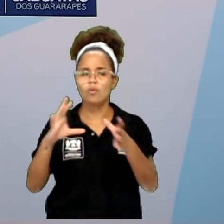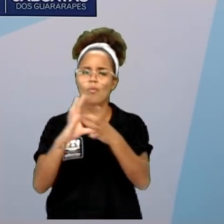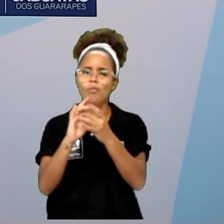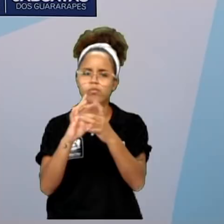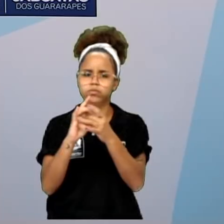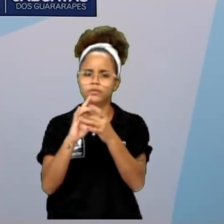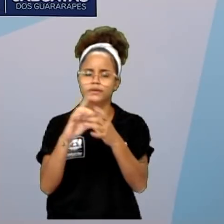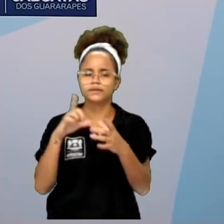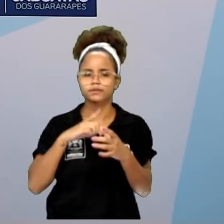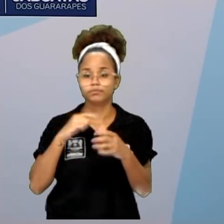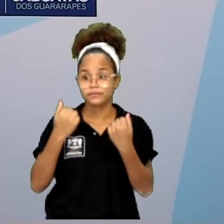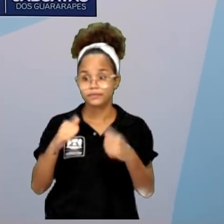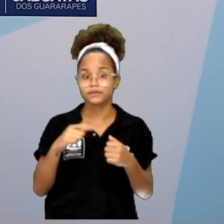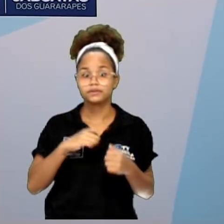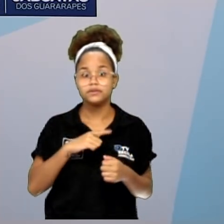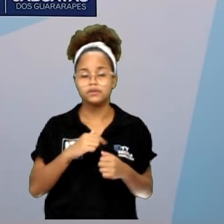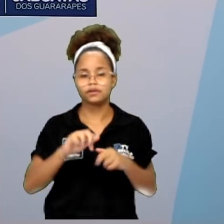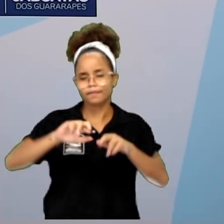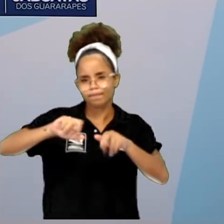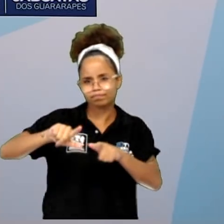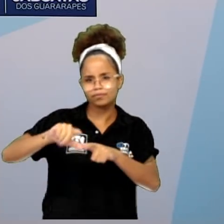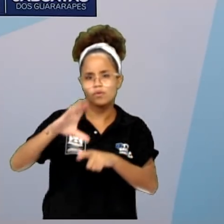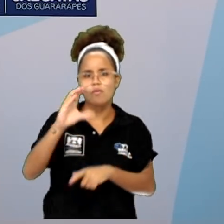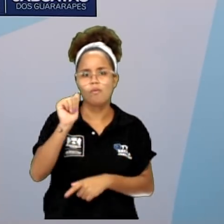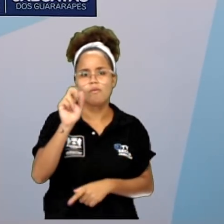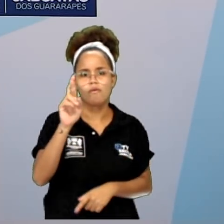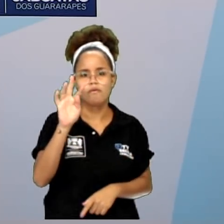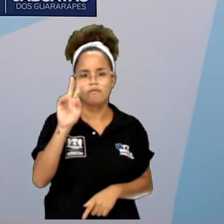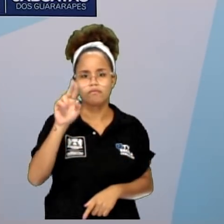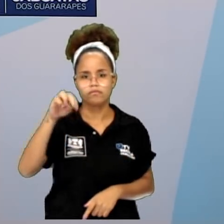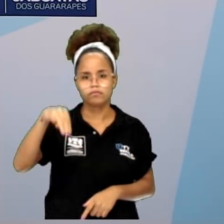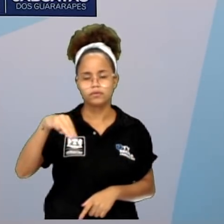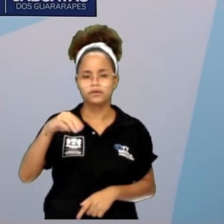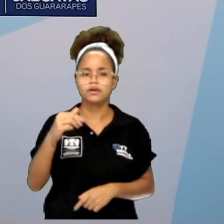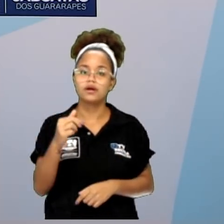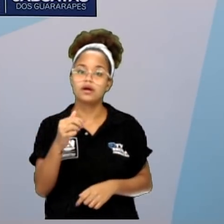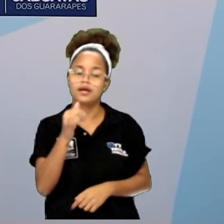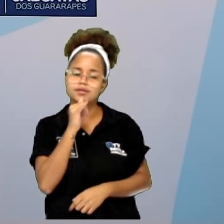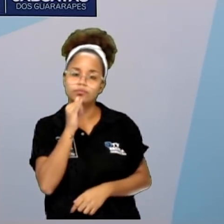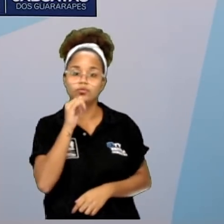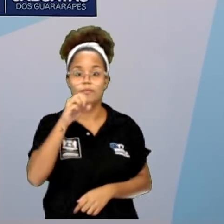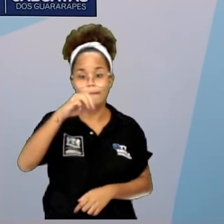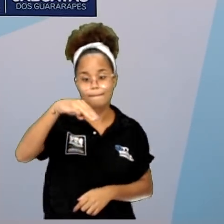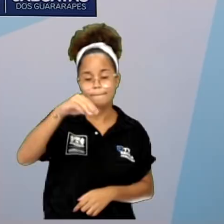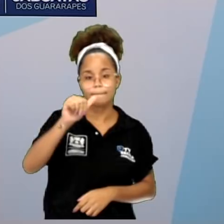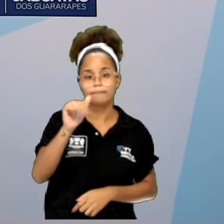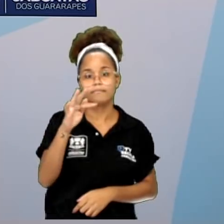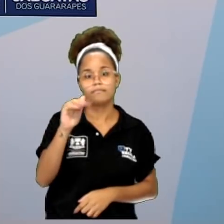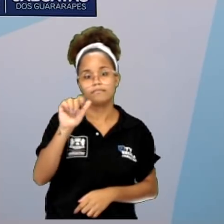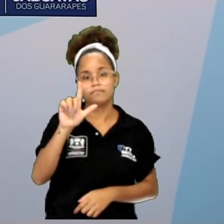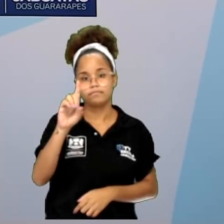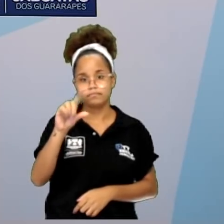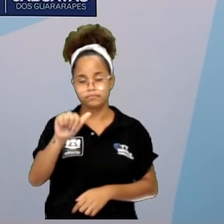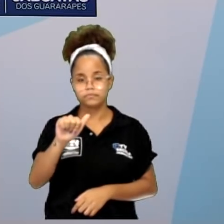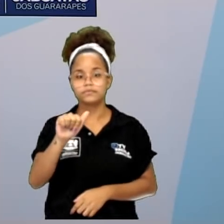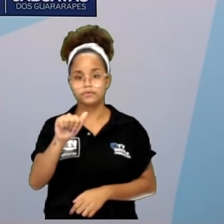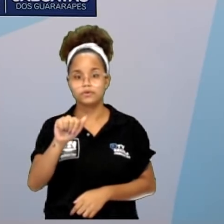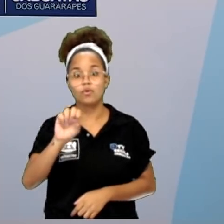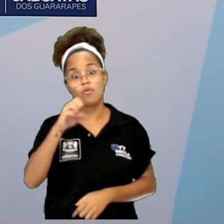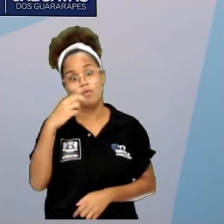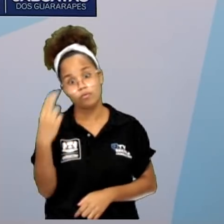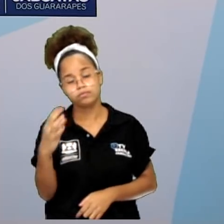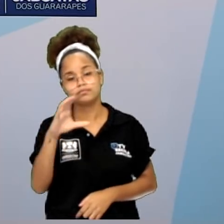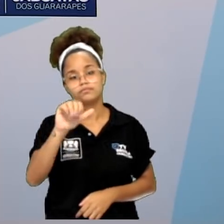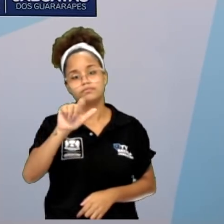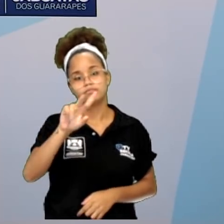ela apareça. É diferente do cartoon. Você pega assim um cartoon feito Mafalda, do Kino, ou Calvin, do Bill Watterson,